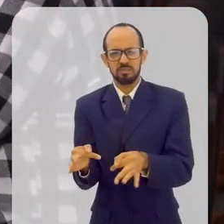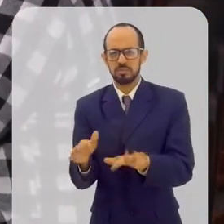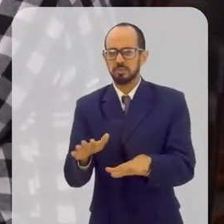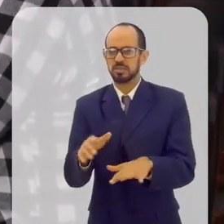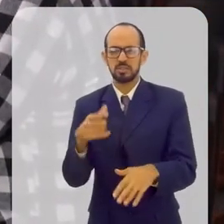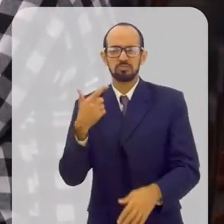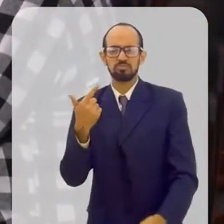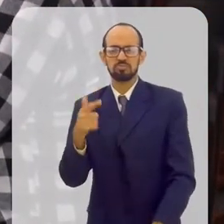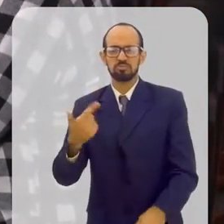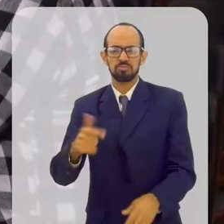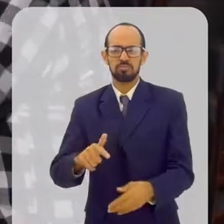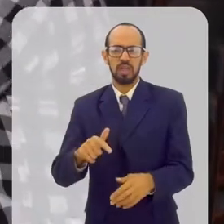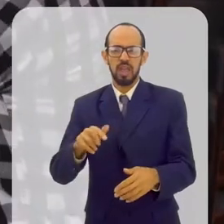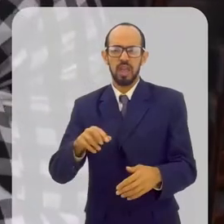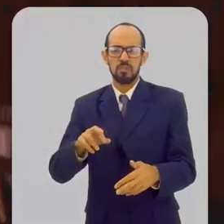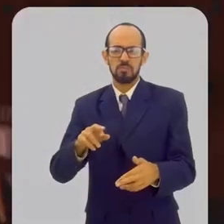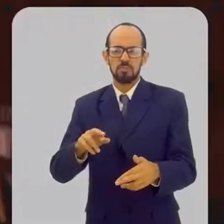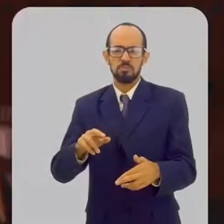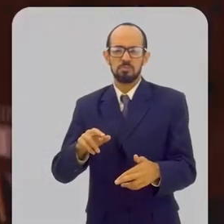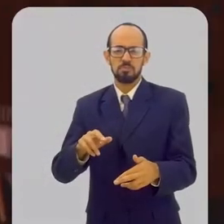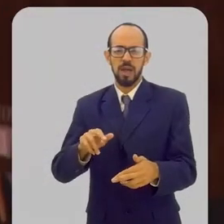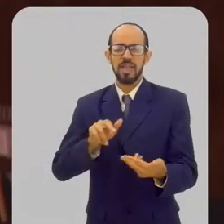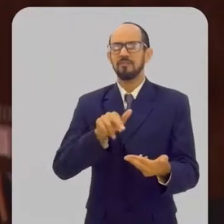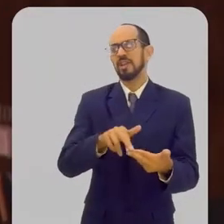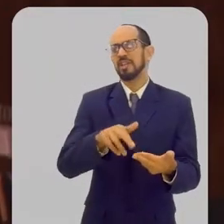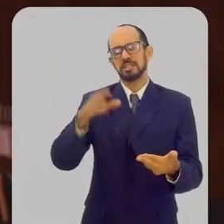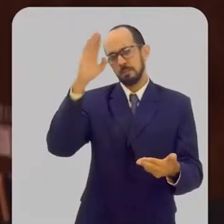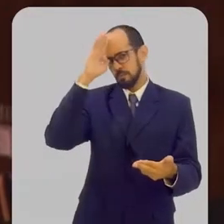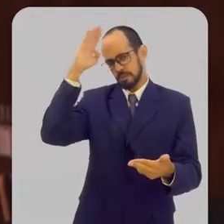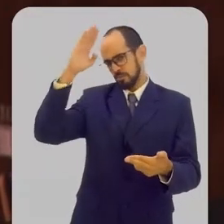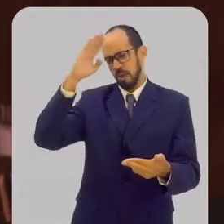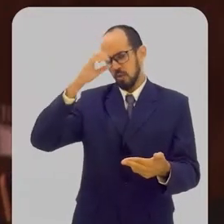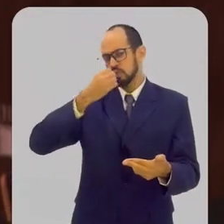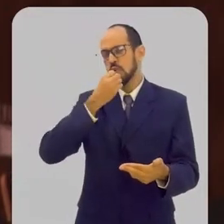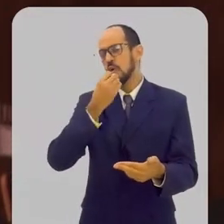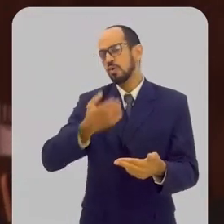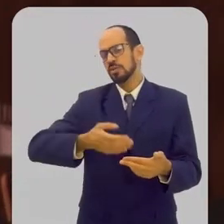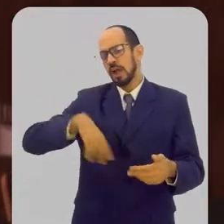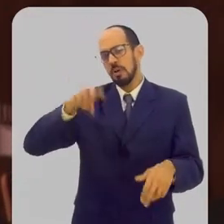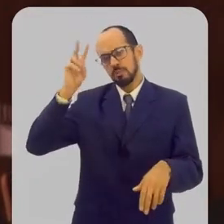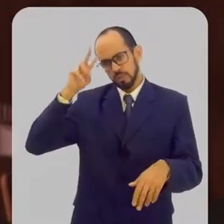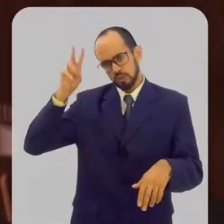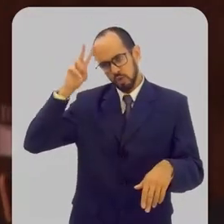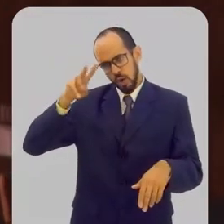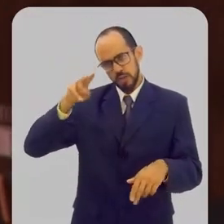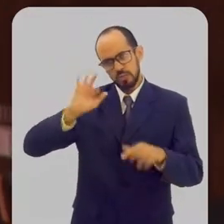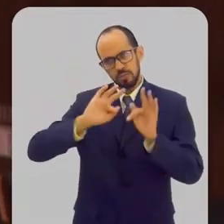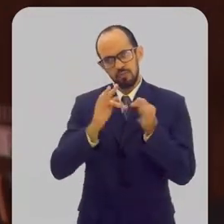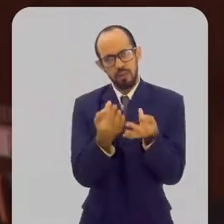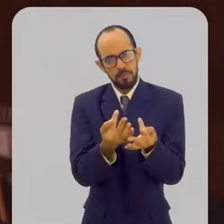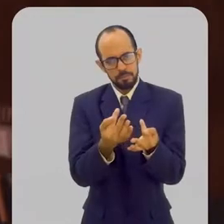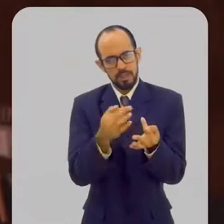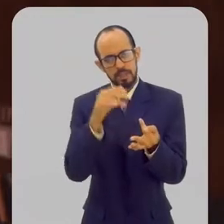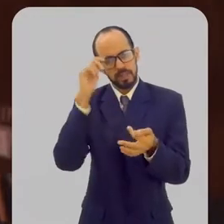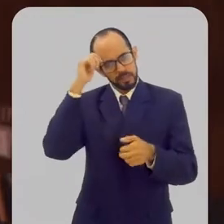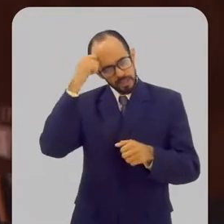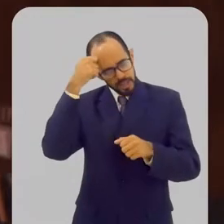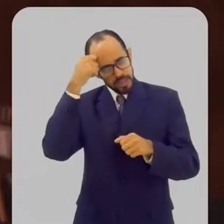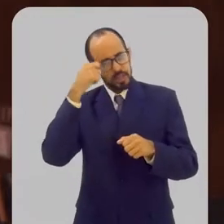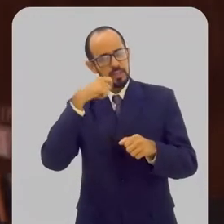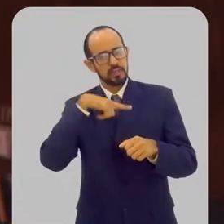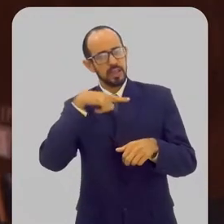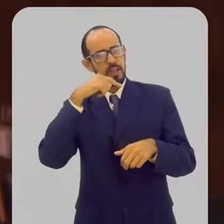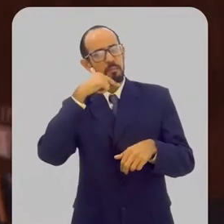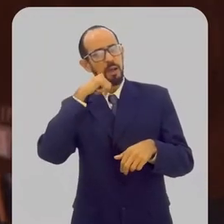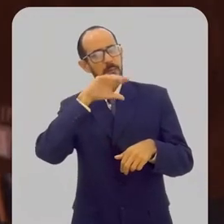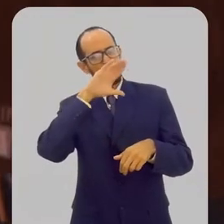principal, sabe, de uma história. Ah, vamos contar a história de uma família preta. A mãe é mãe de santo, a história